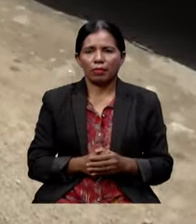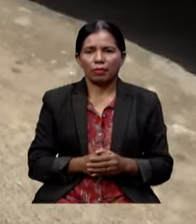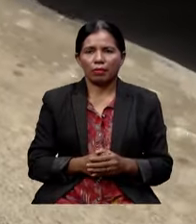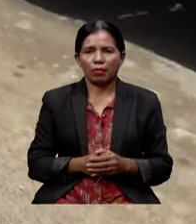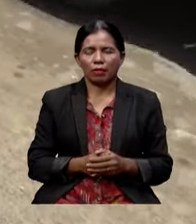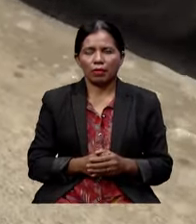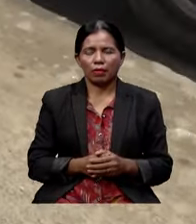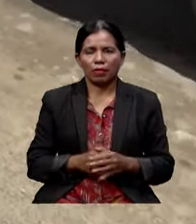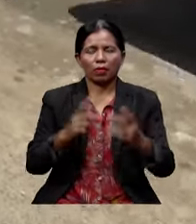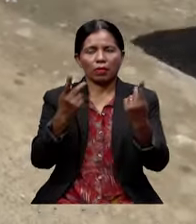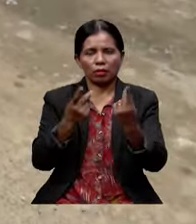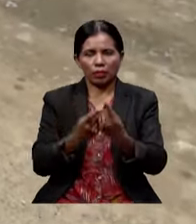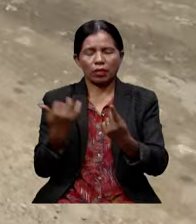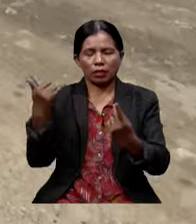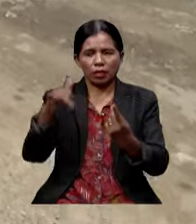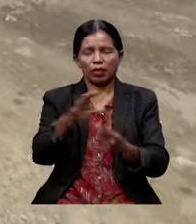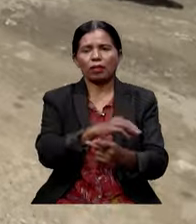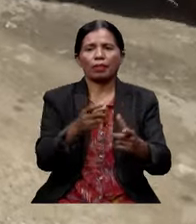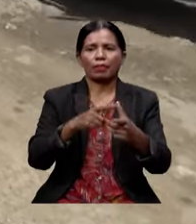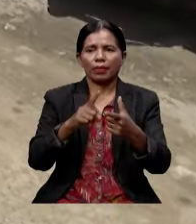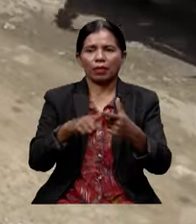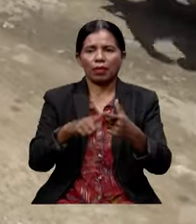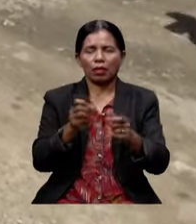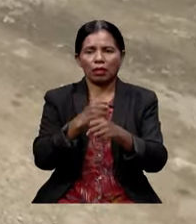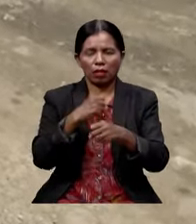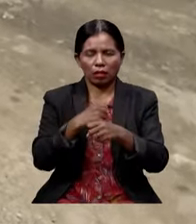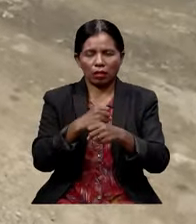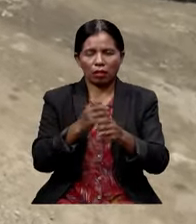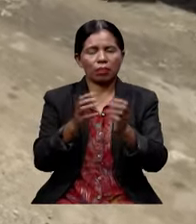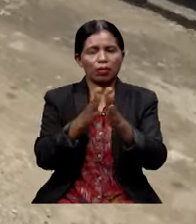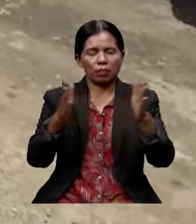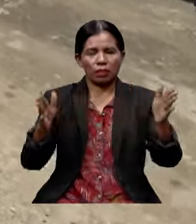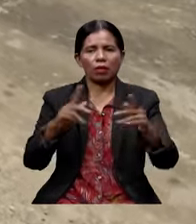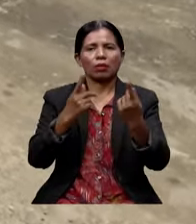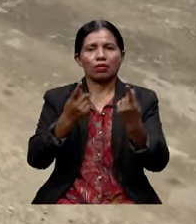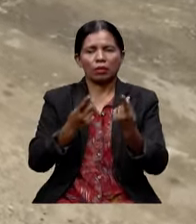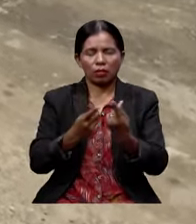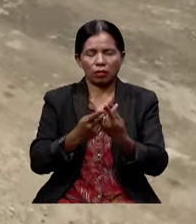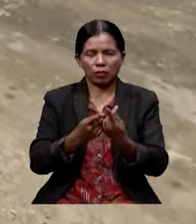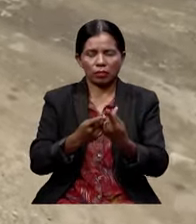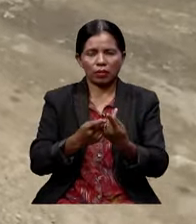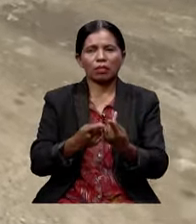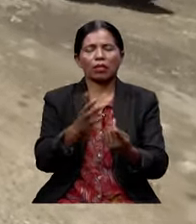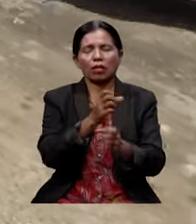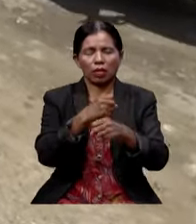E a companhia que vai dar uma... A lobo pode ser lançada, né? A companhia é limitada de